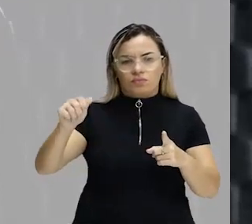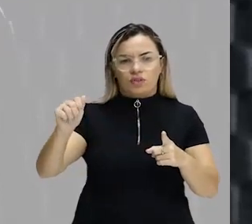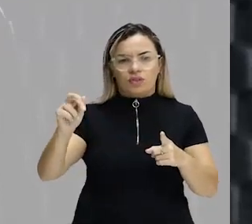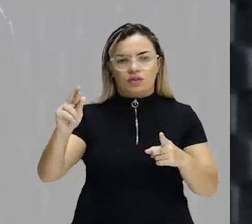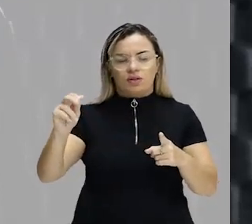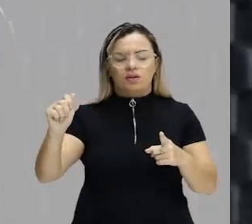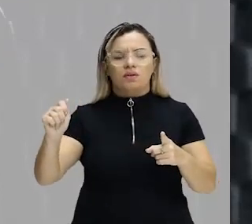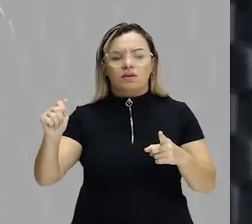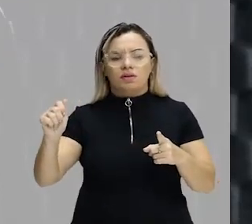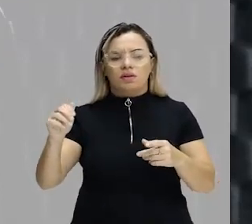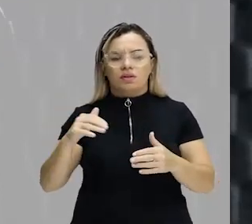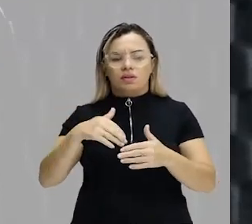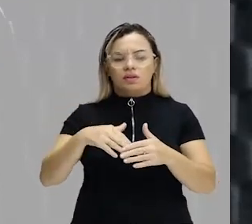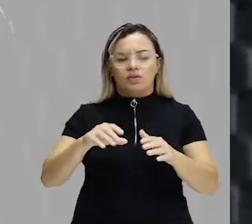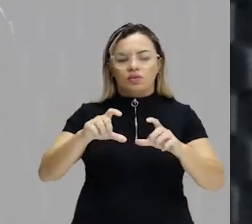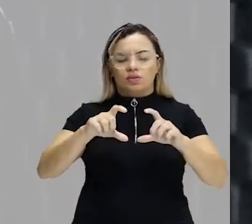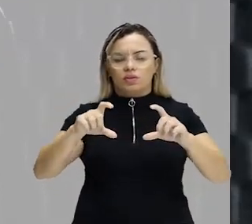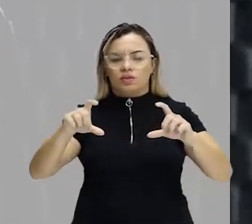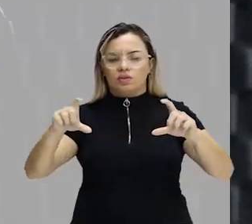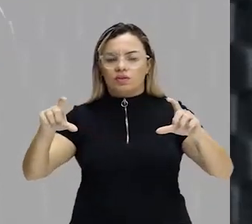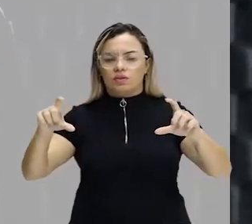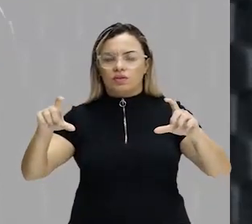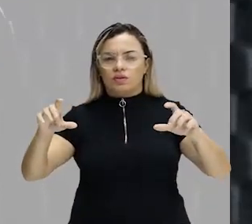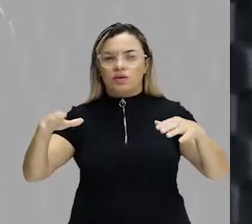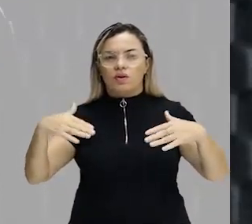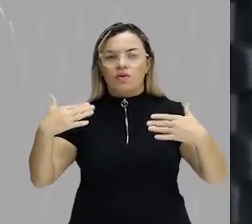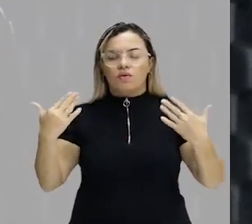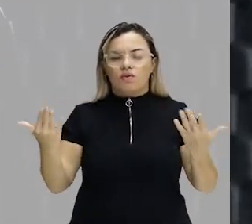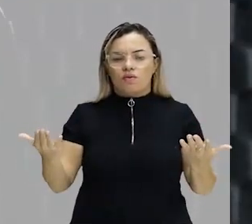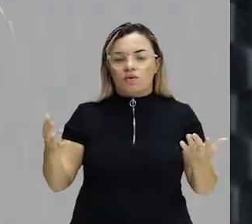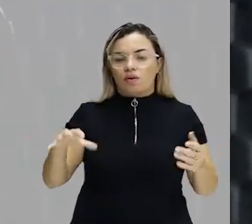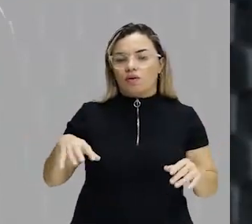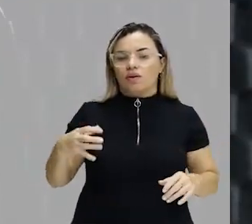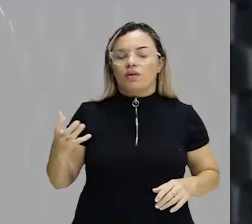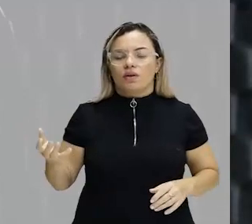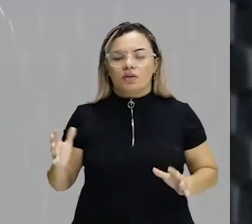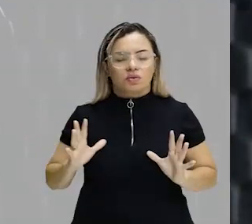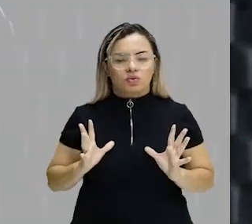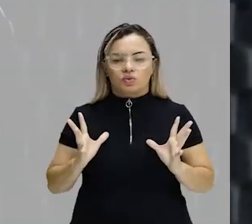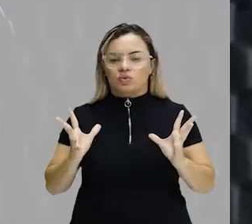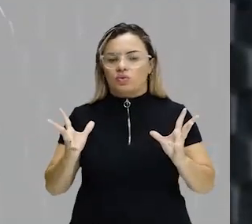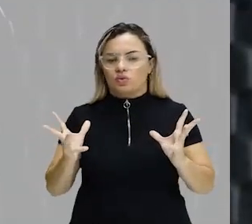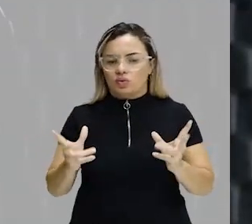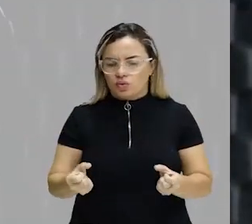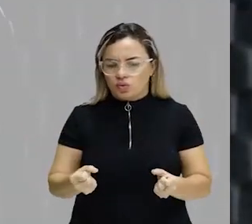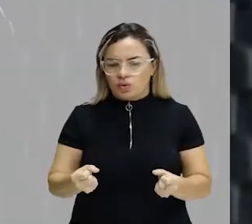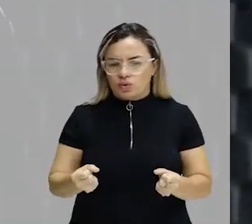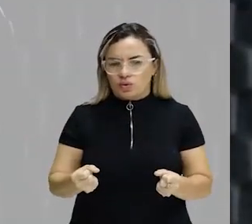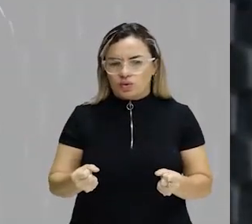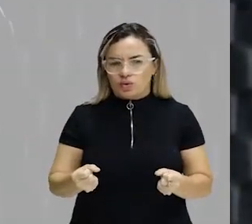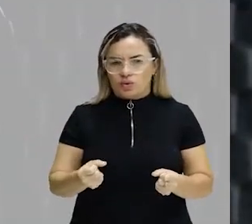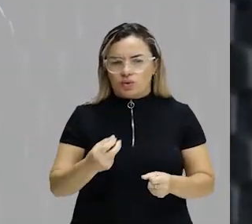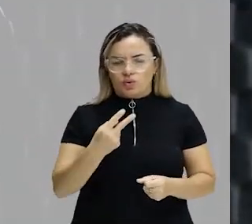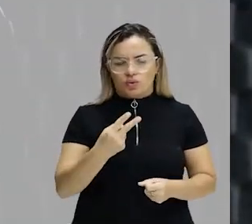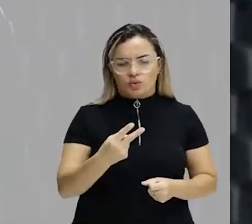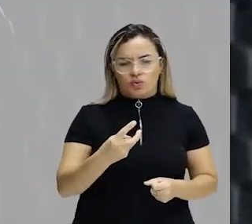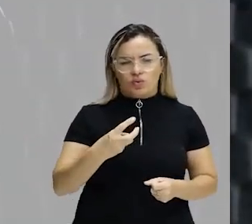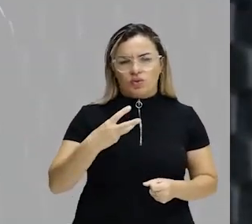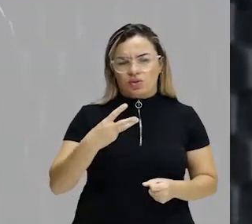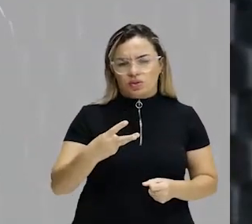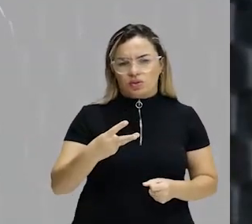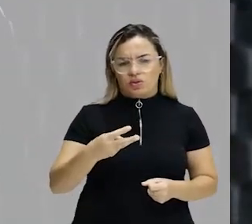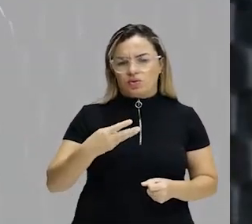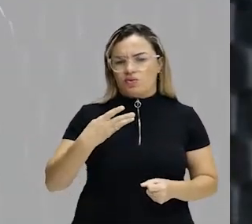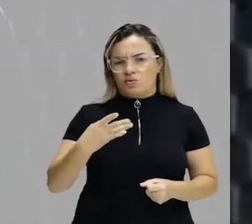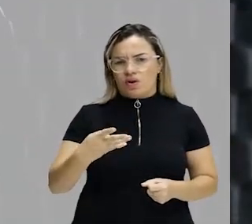está introduzindo uma oração? Em quais situações? Em todas? Em apenas duas? Em apenas três? Em apenas